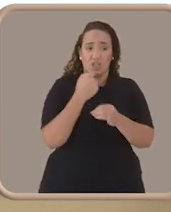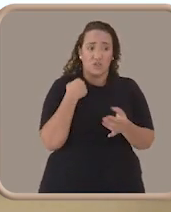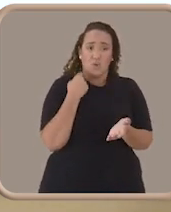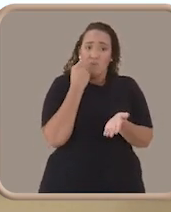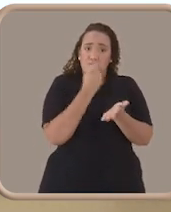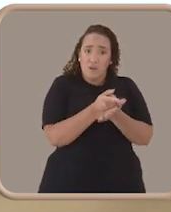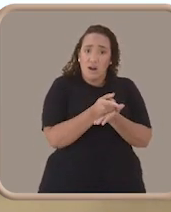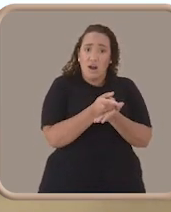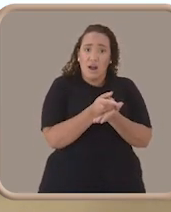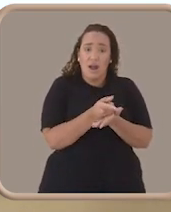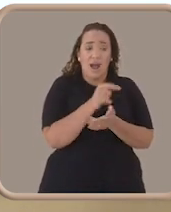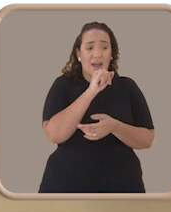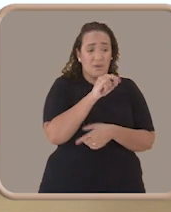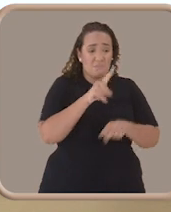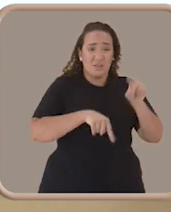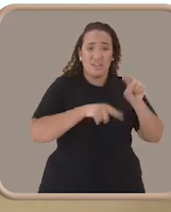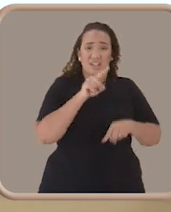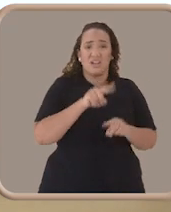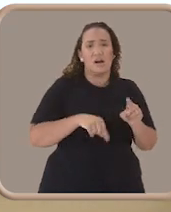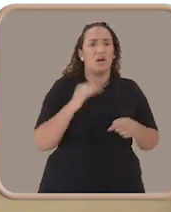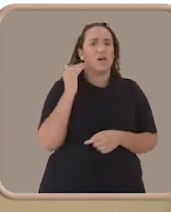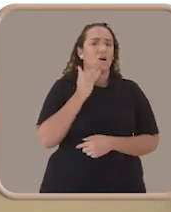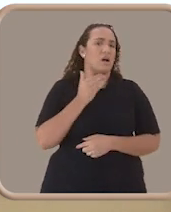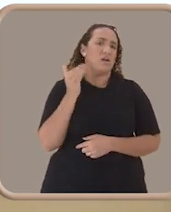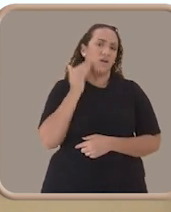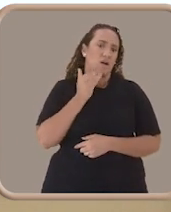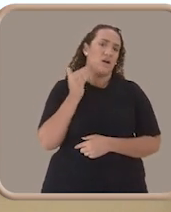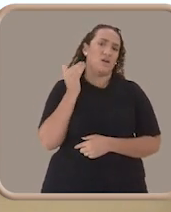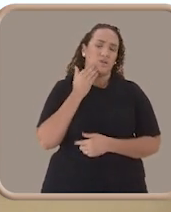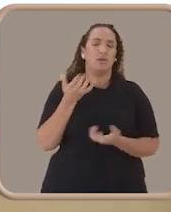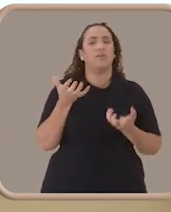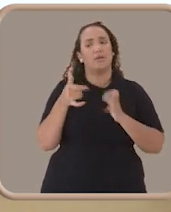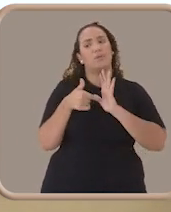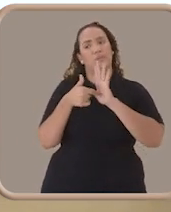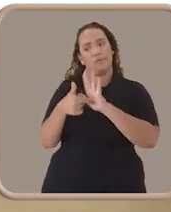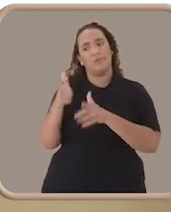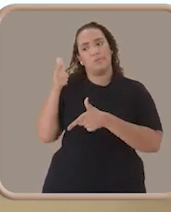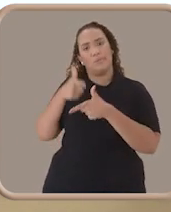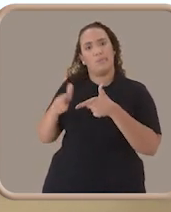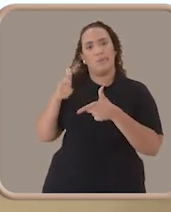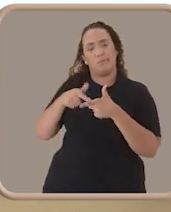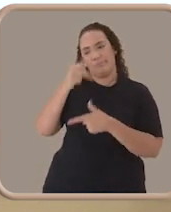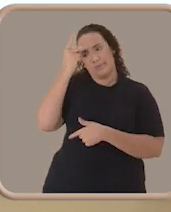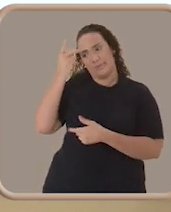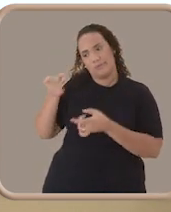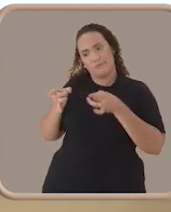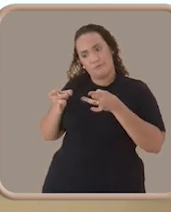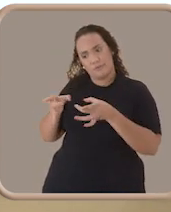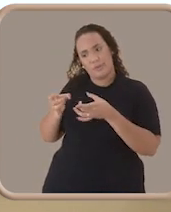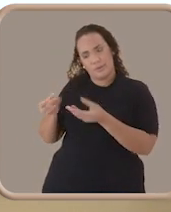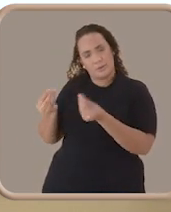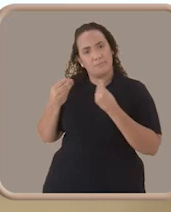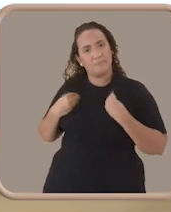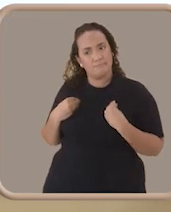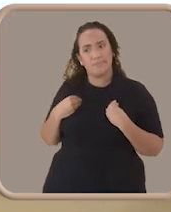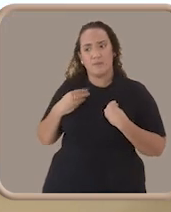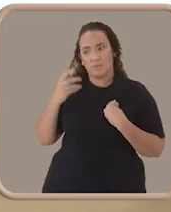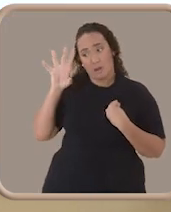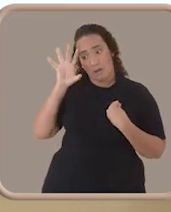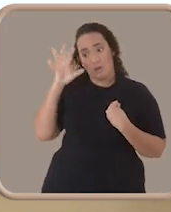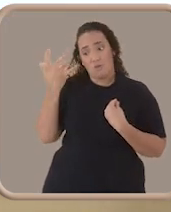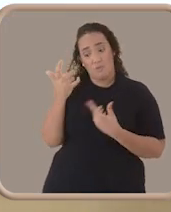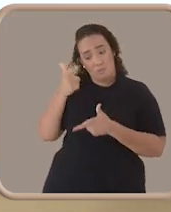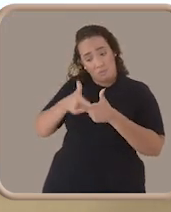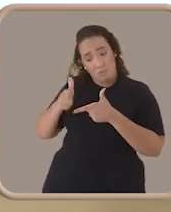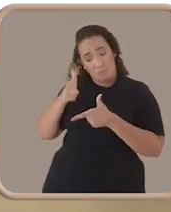produto vem errado ou com defeito. E aí, queremos informar esse problema ao vendedor, para que ele resolva com a troca